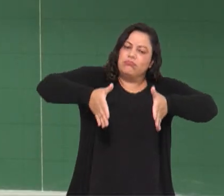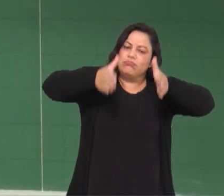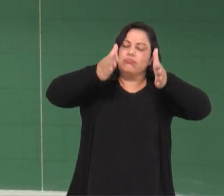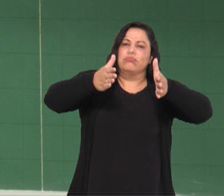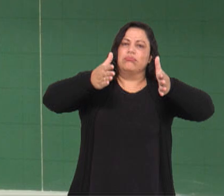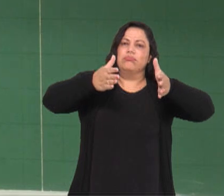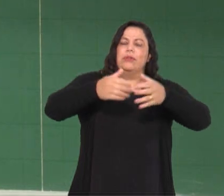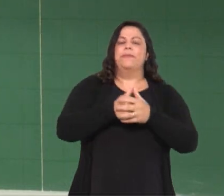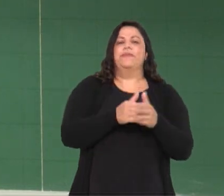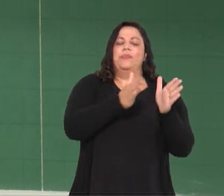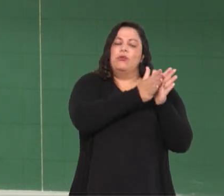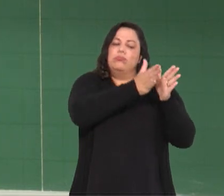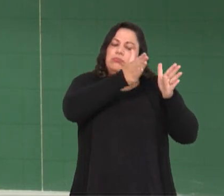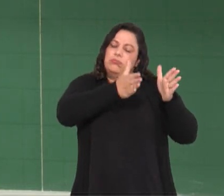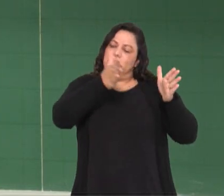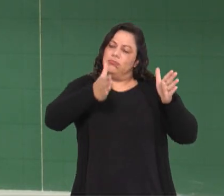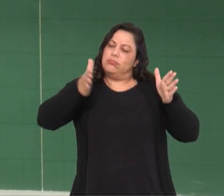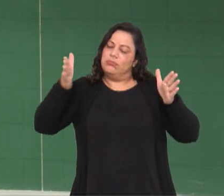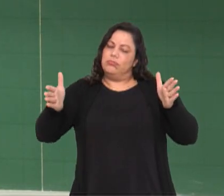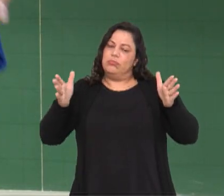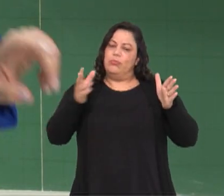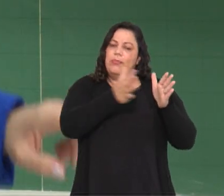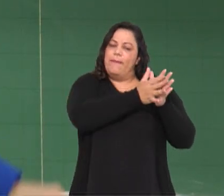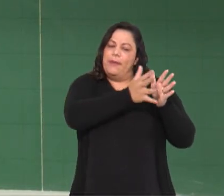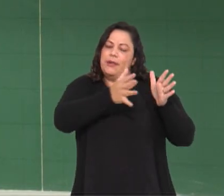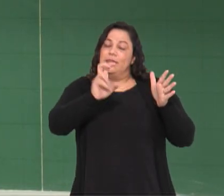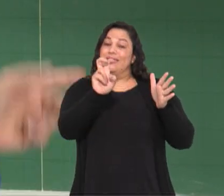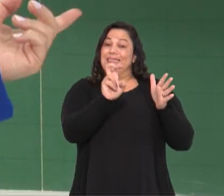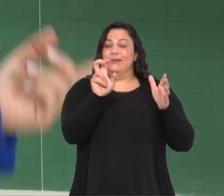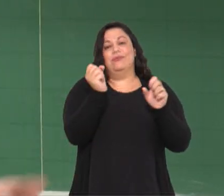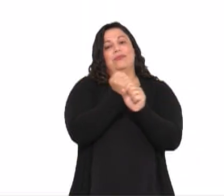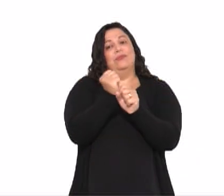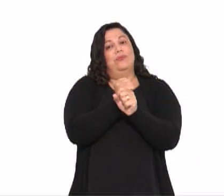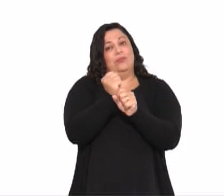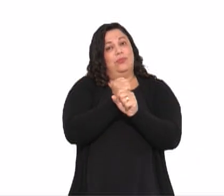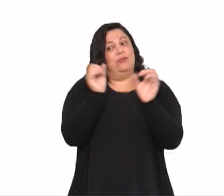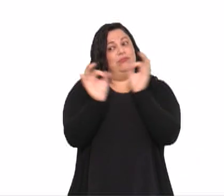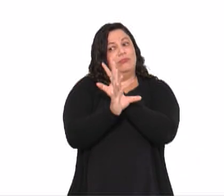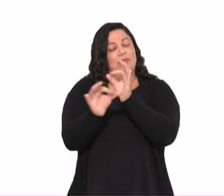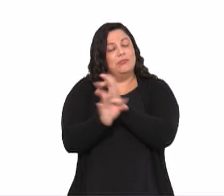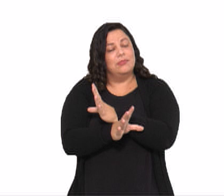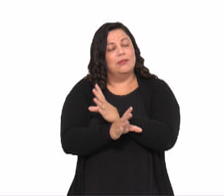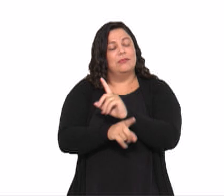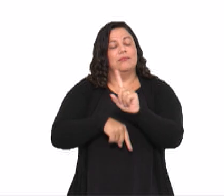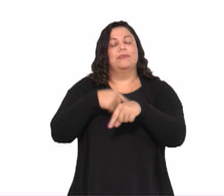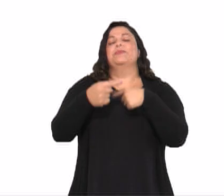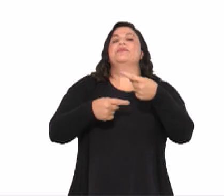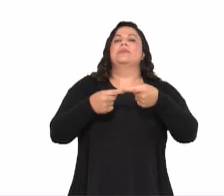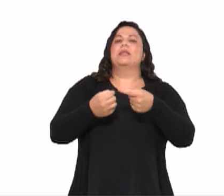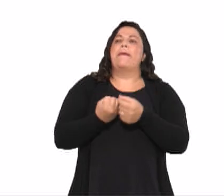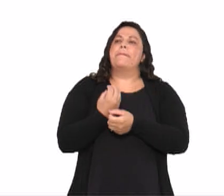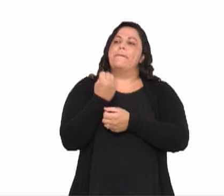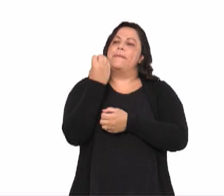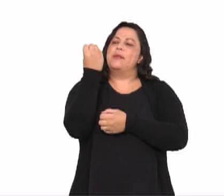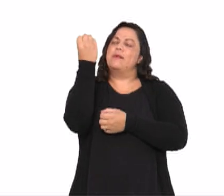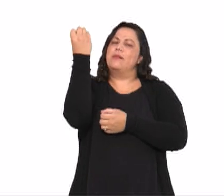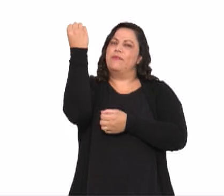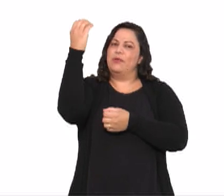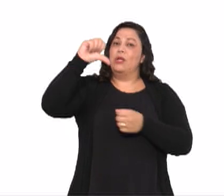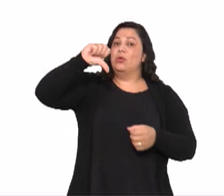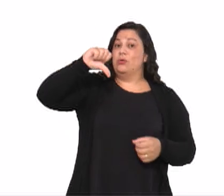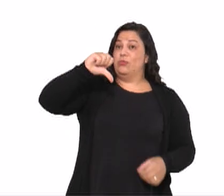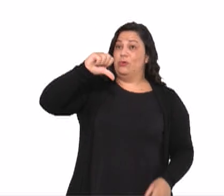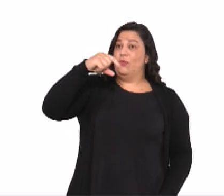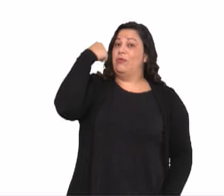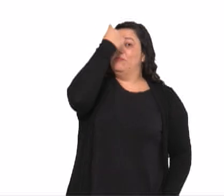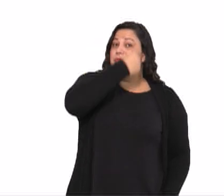diferentes, mas demorou ali 5 anos para a construção, certo? E a primeira viagem, quando ela ficou pronta, durou 9 horas,